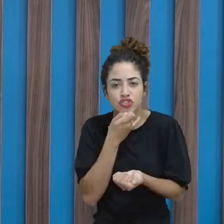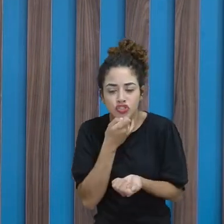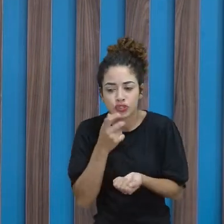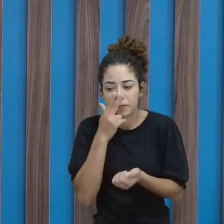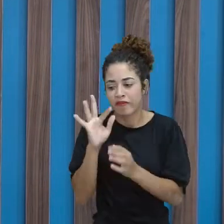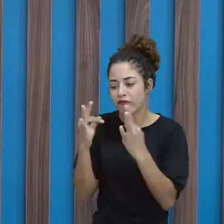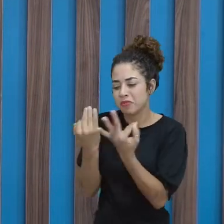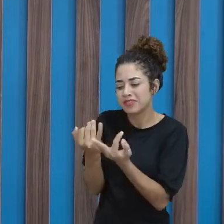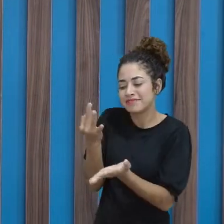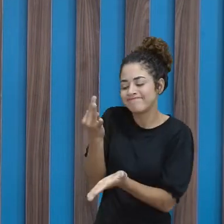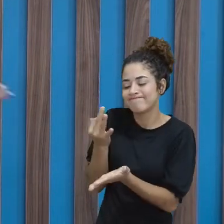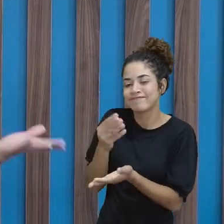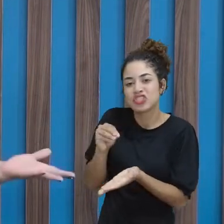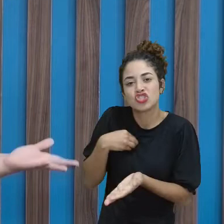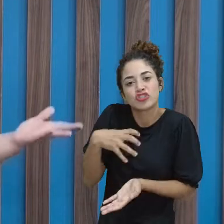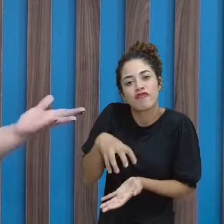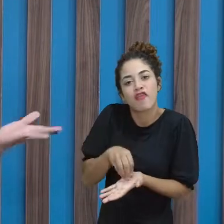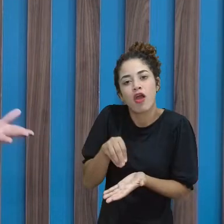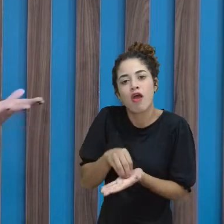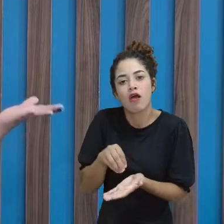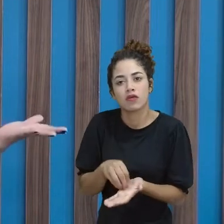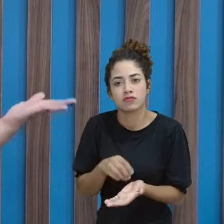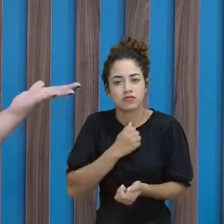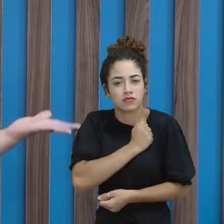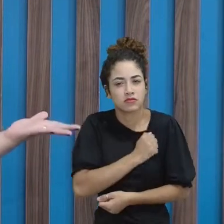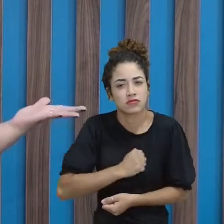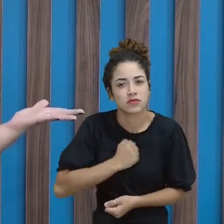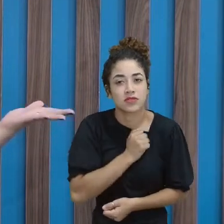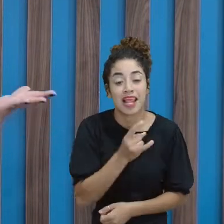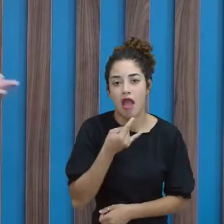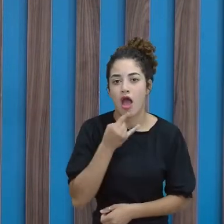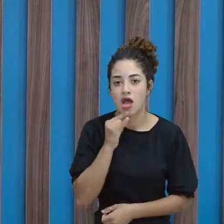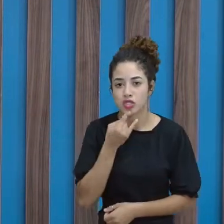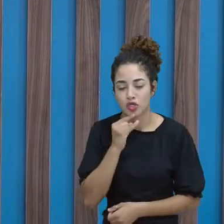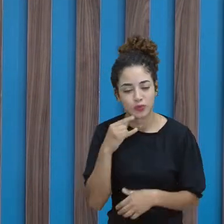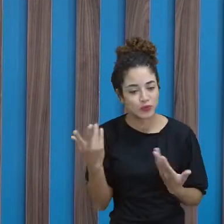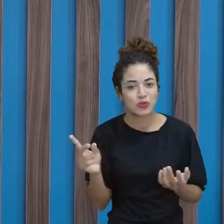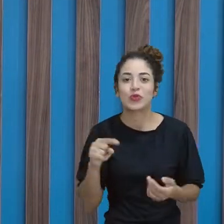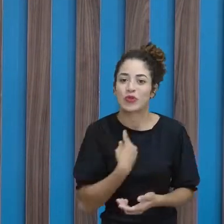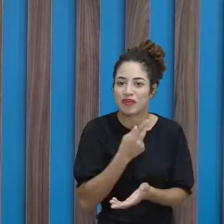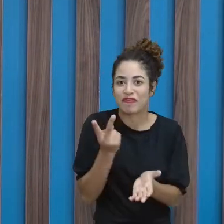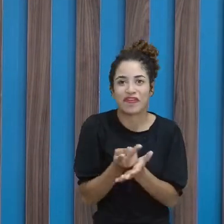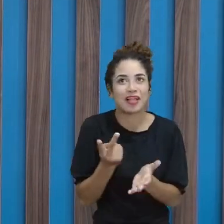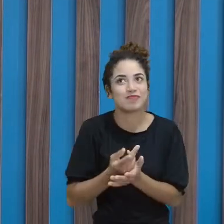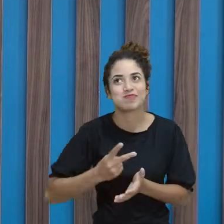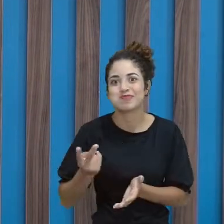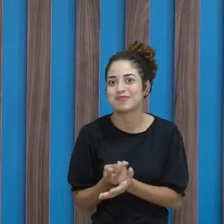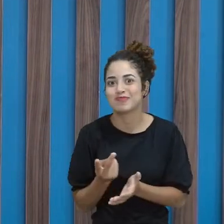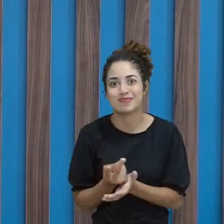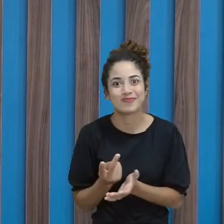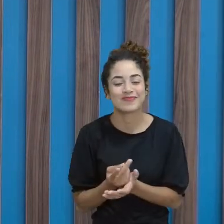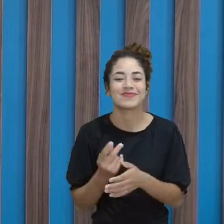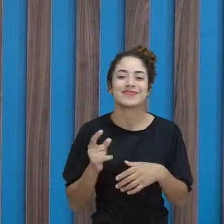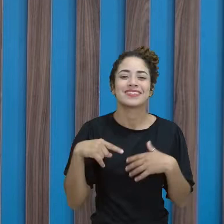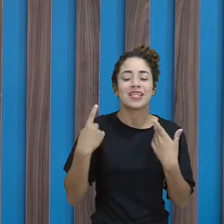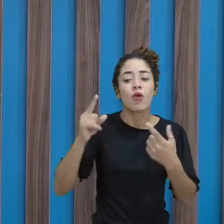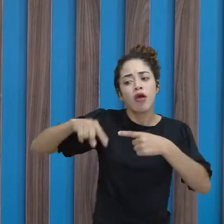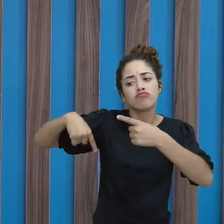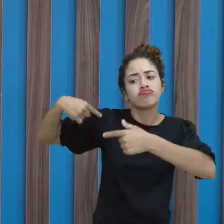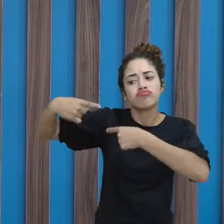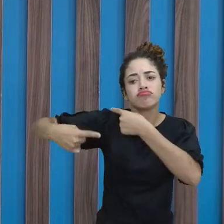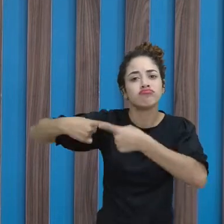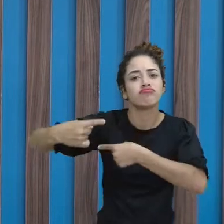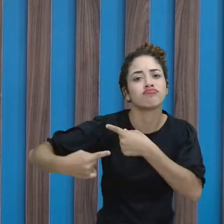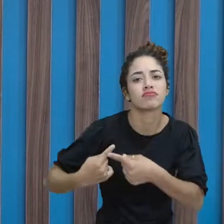da família. Enfim, cachaça, nossa, cachaça a gente fala bastante, né, professor? E tudo isso é da herança deixada